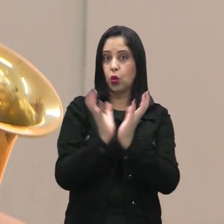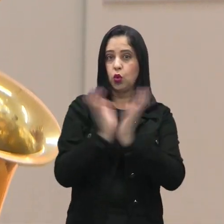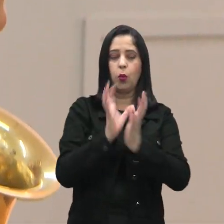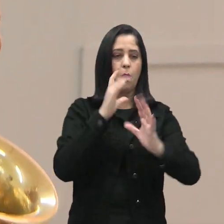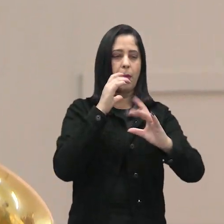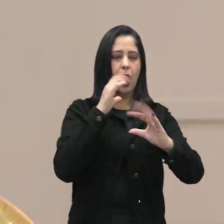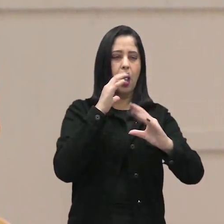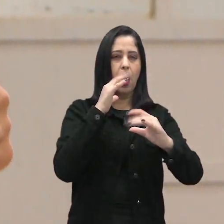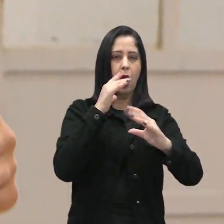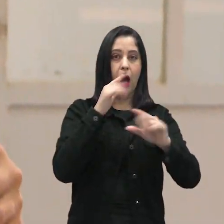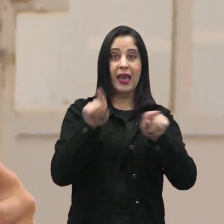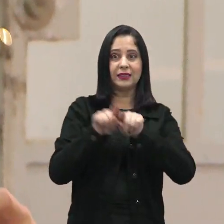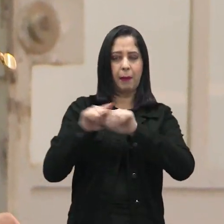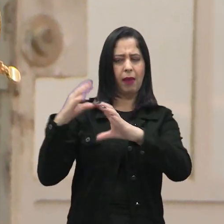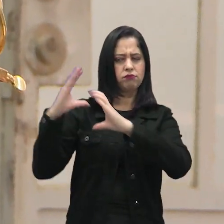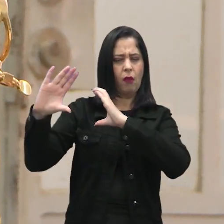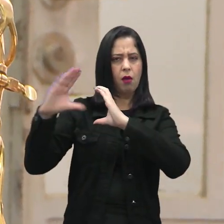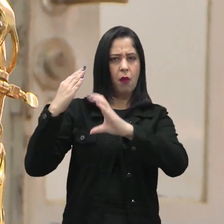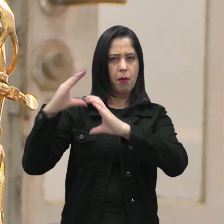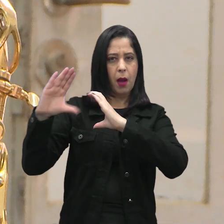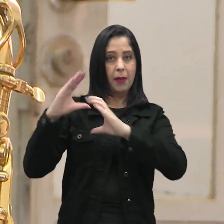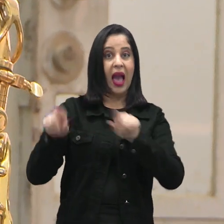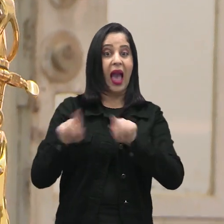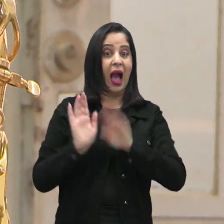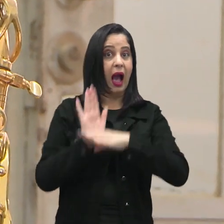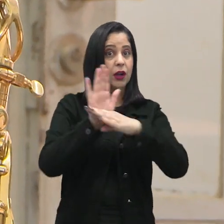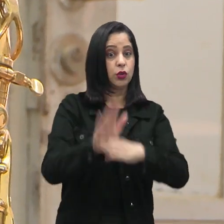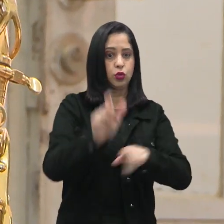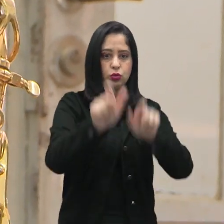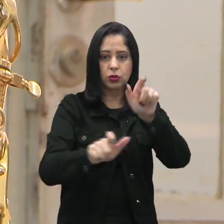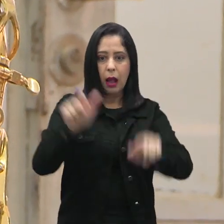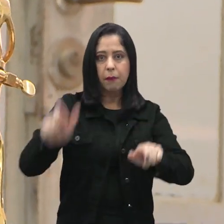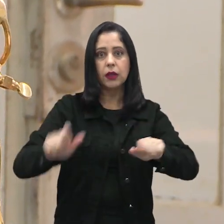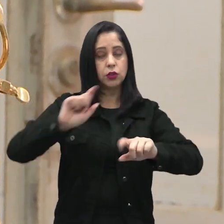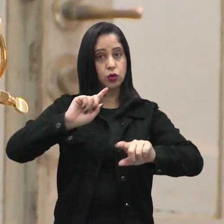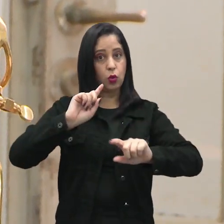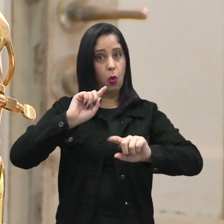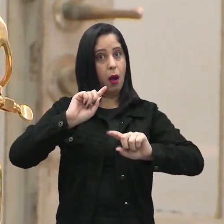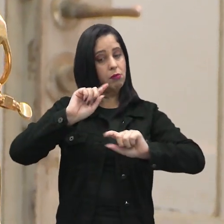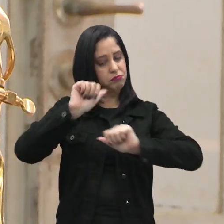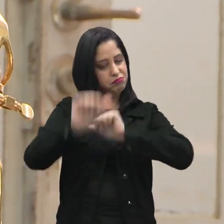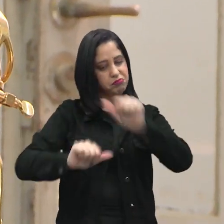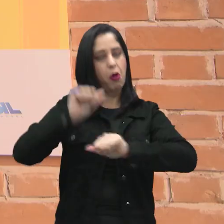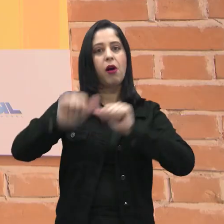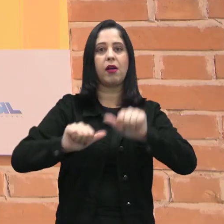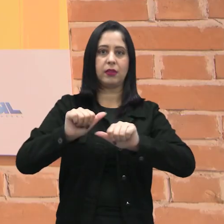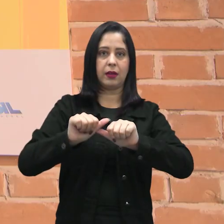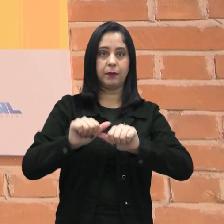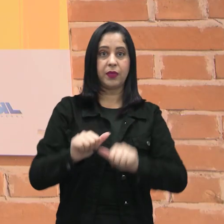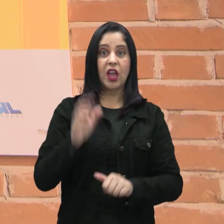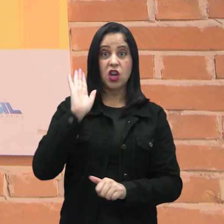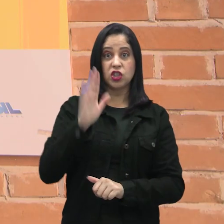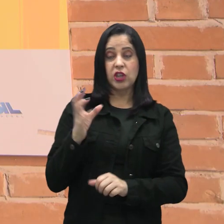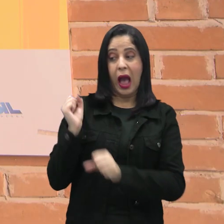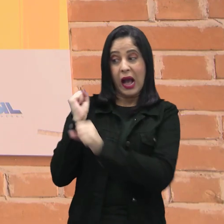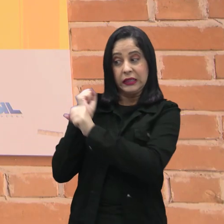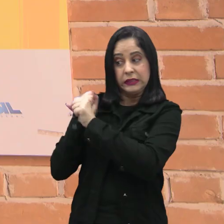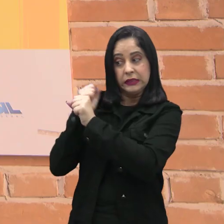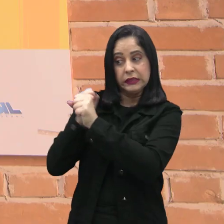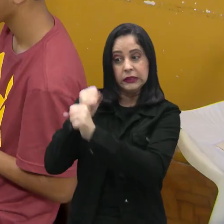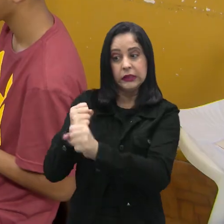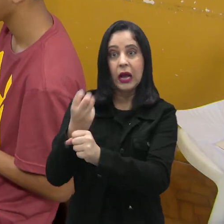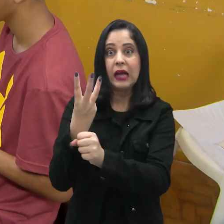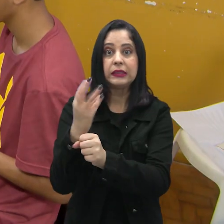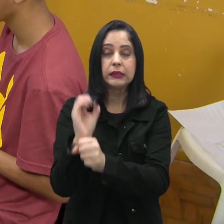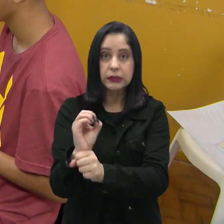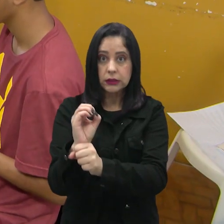somar vozes, além de trabalhar com a transformação humana por meio da música e da cultura. Nesses 30 anos de Guri,